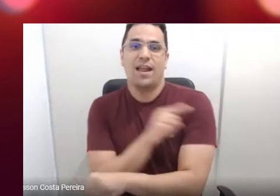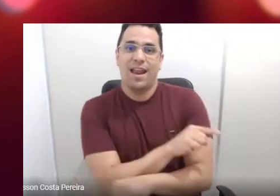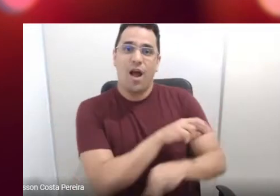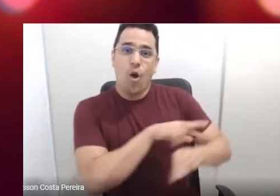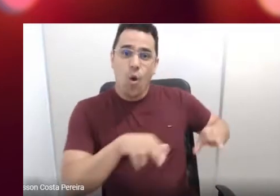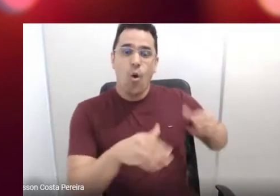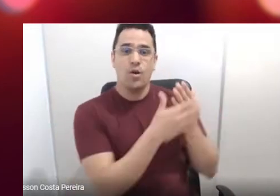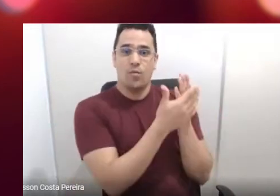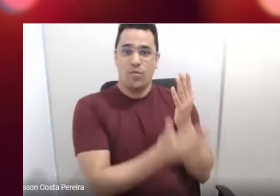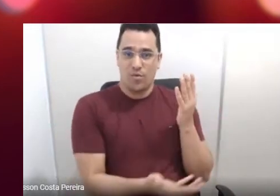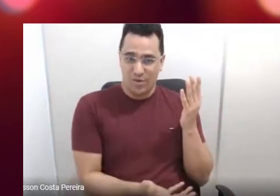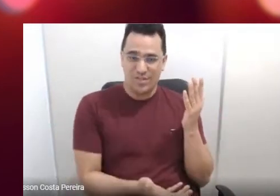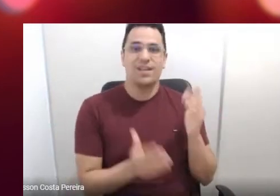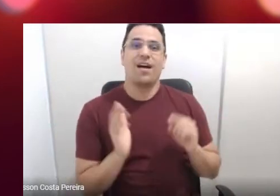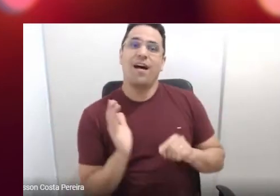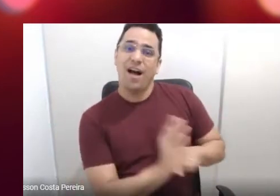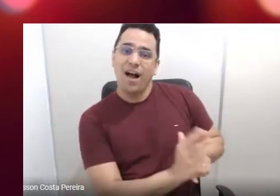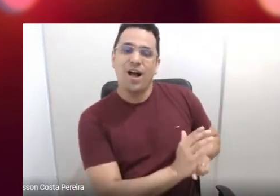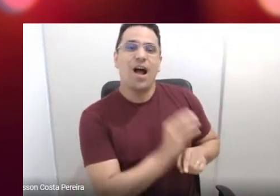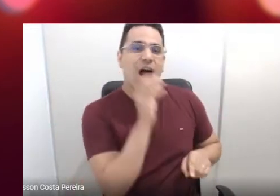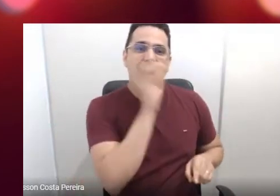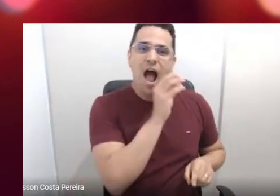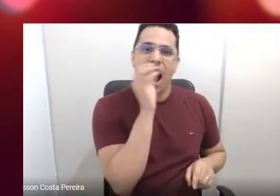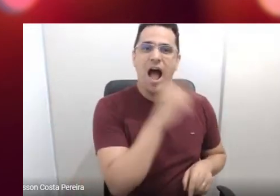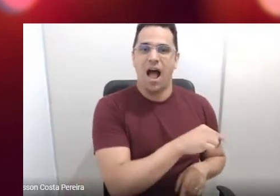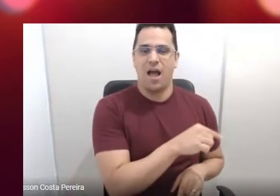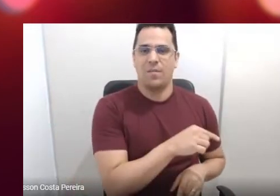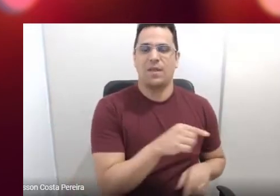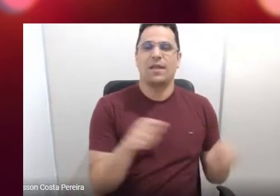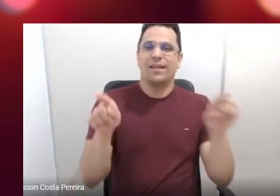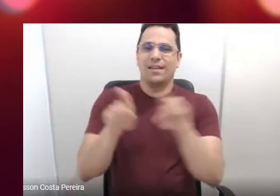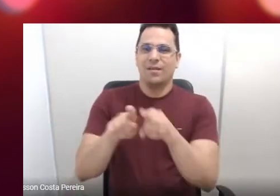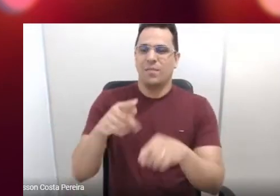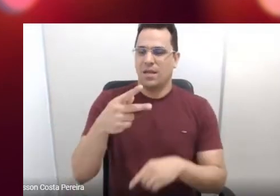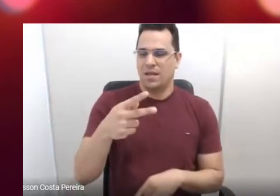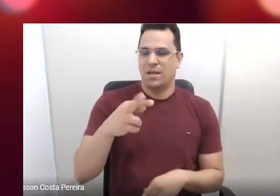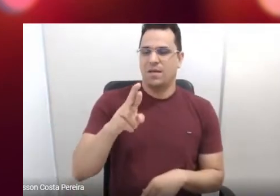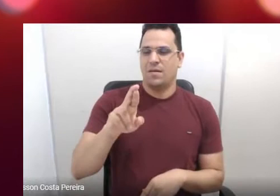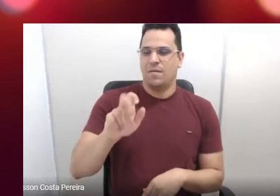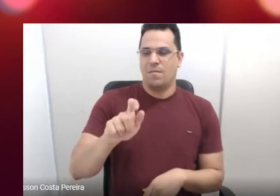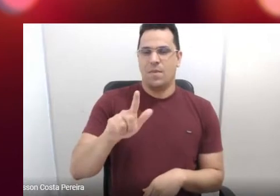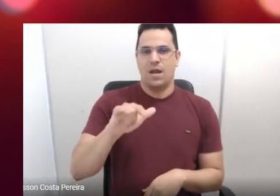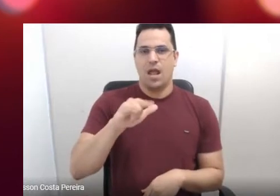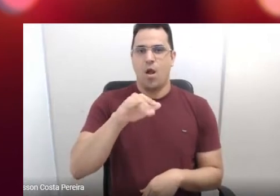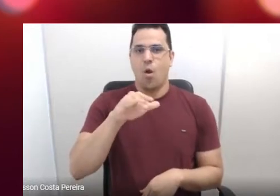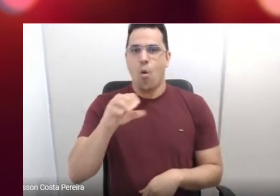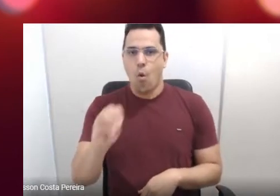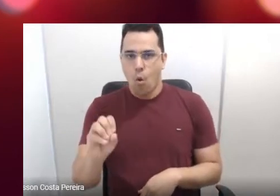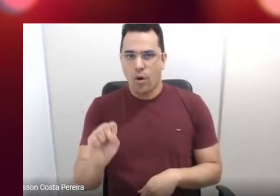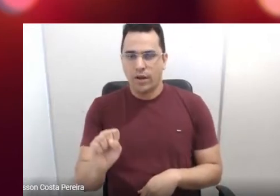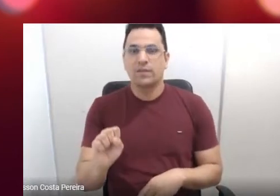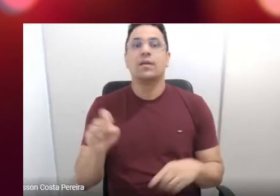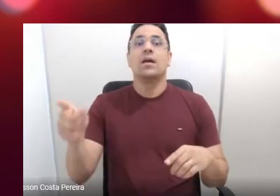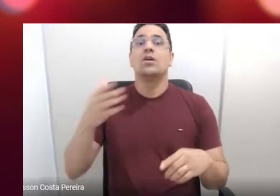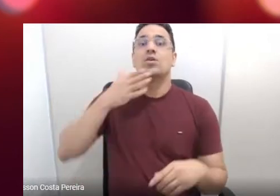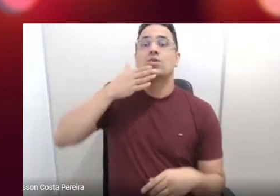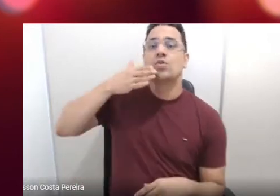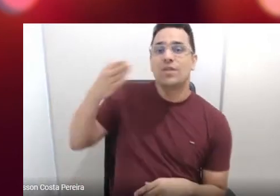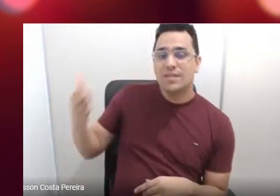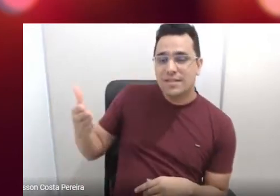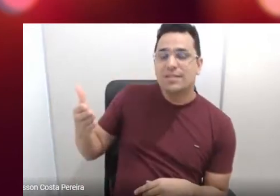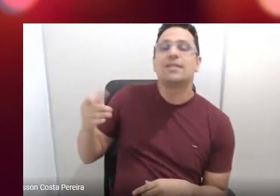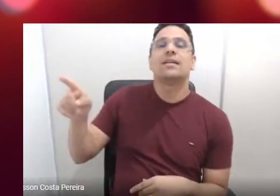suas atividades que estavam atrasadas. Realizamos inúmeros pregões eletrônicos para aquisição de